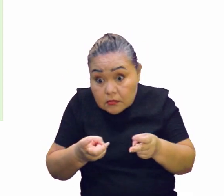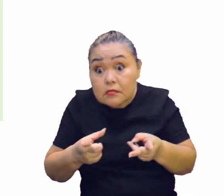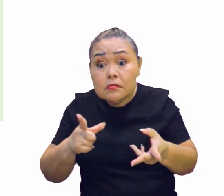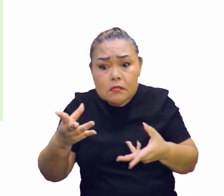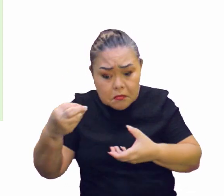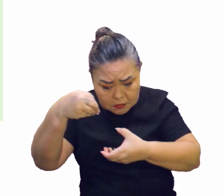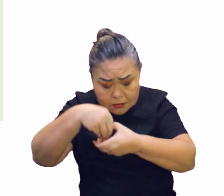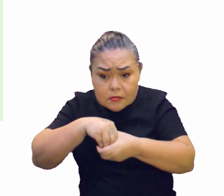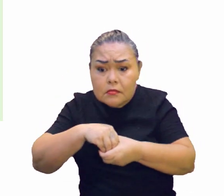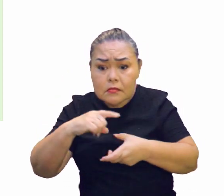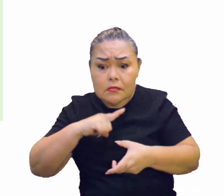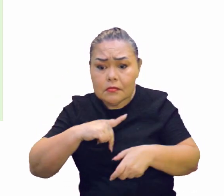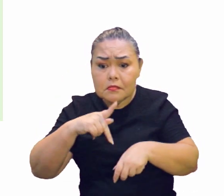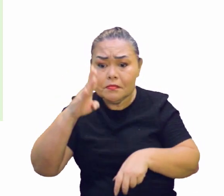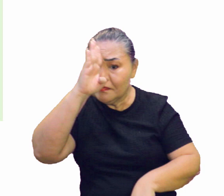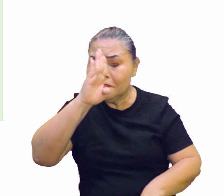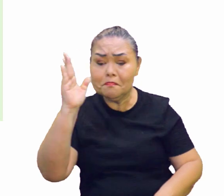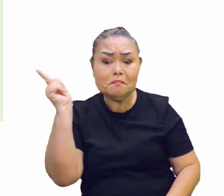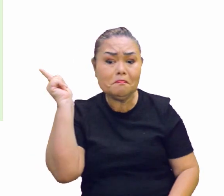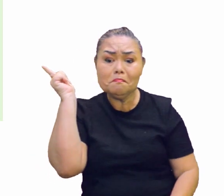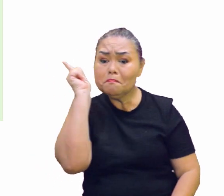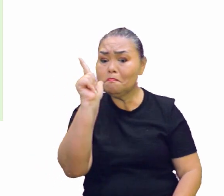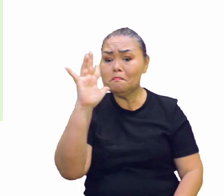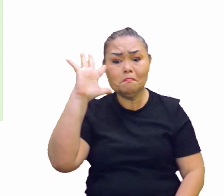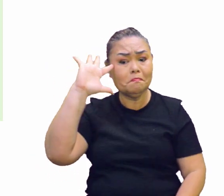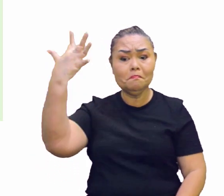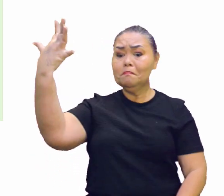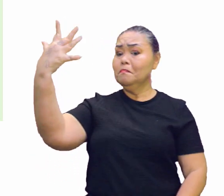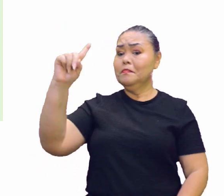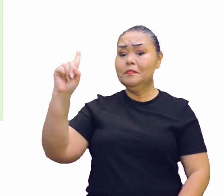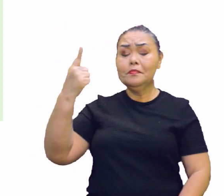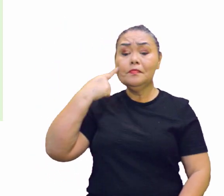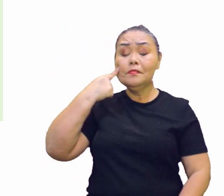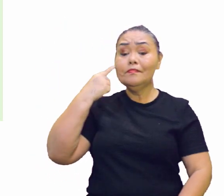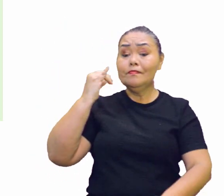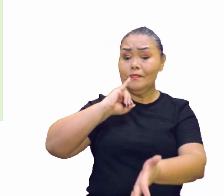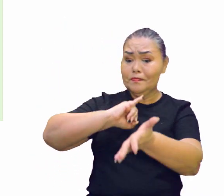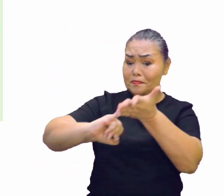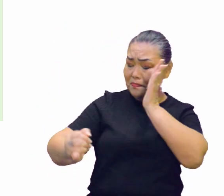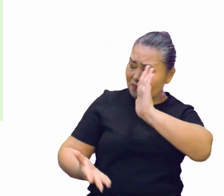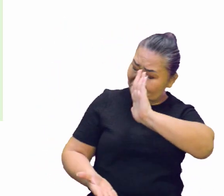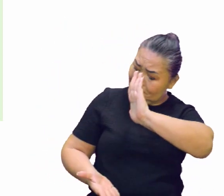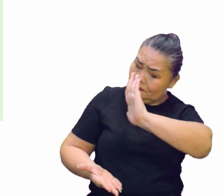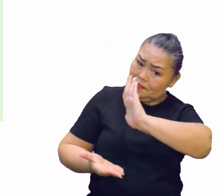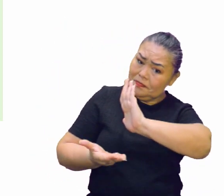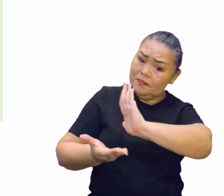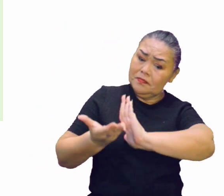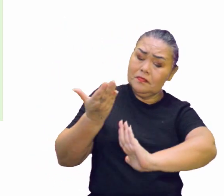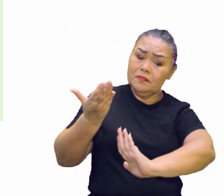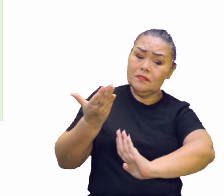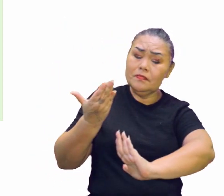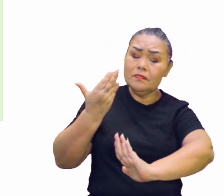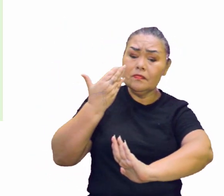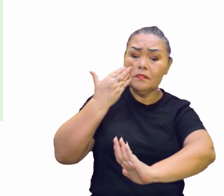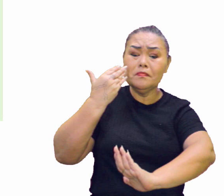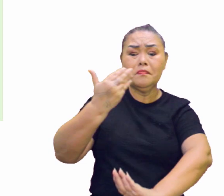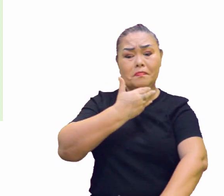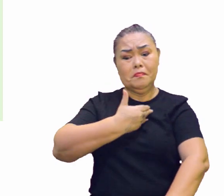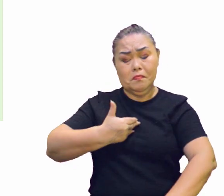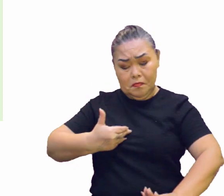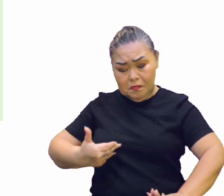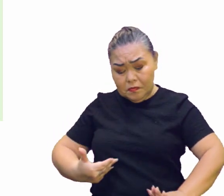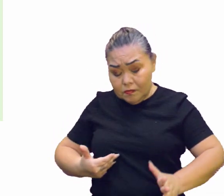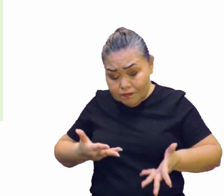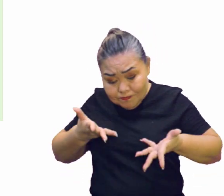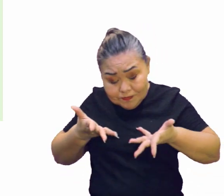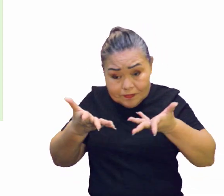É uma questão que o Brasil não consegue resolver. Nós temos uma carga tributária muito grande também, né? O Estado é muito